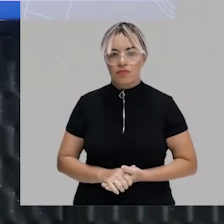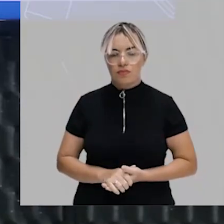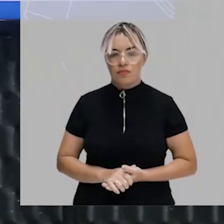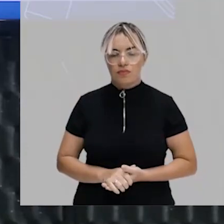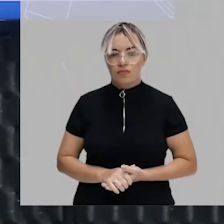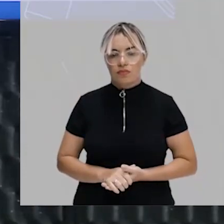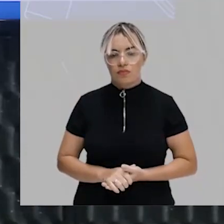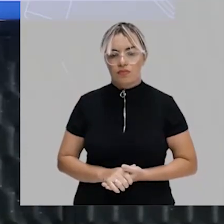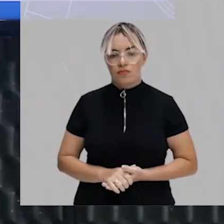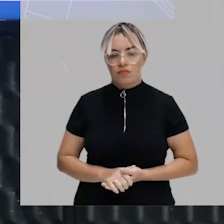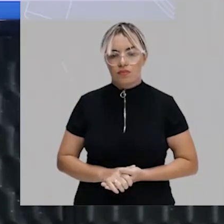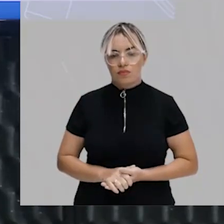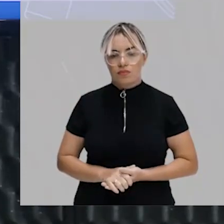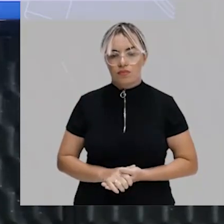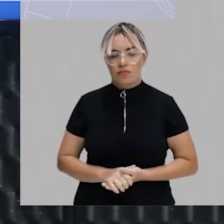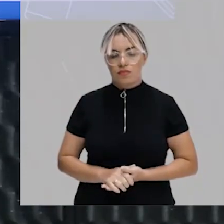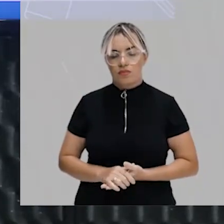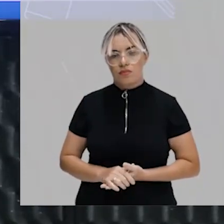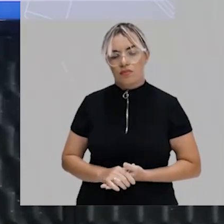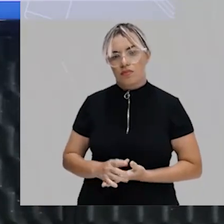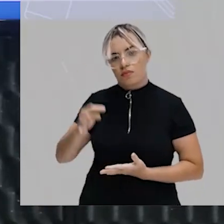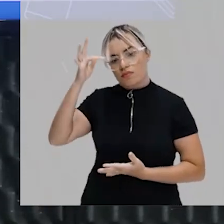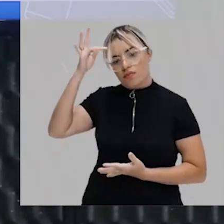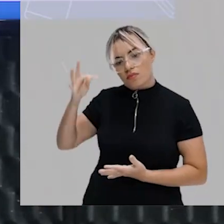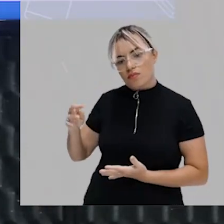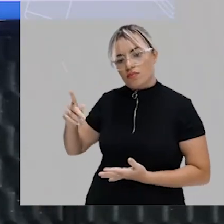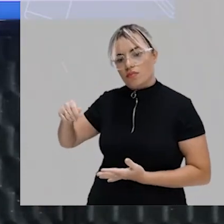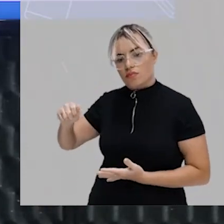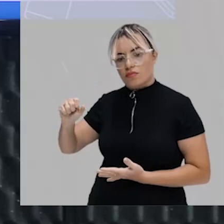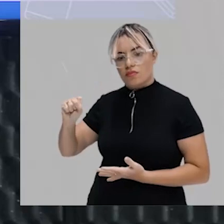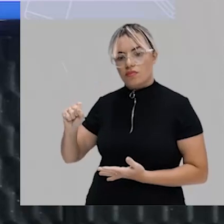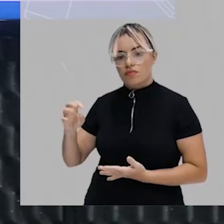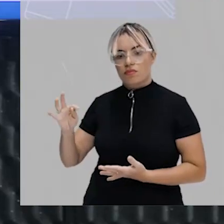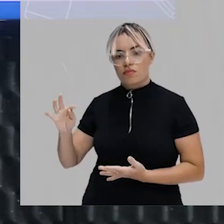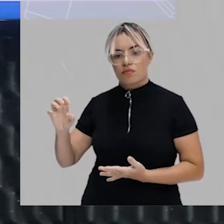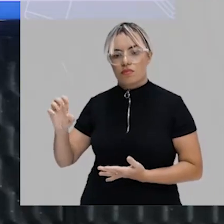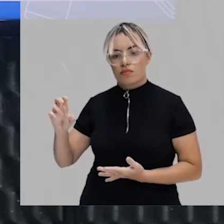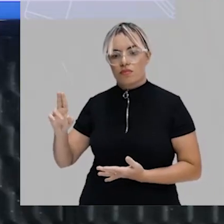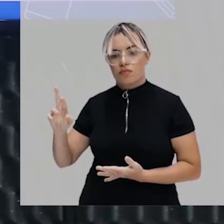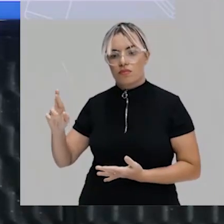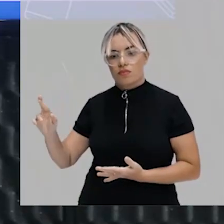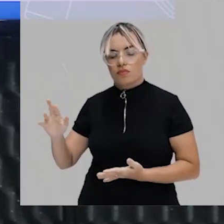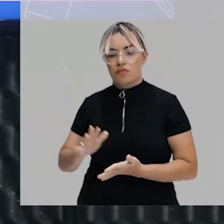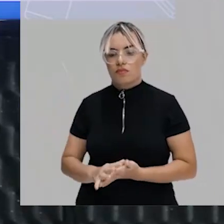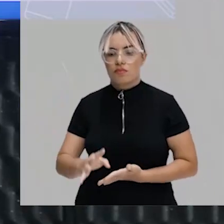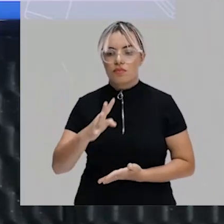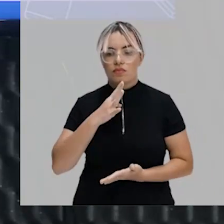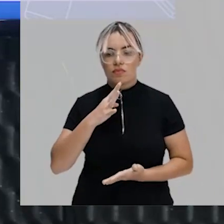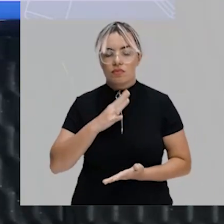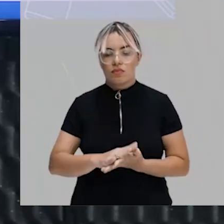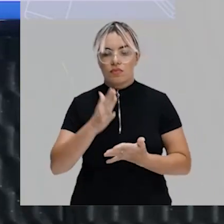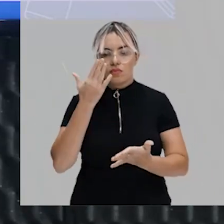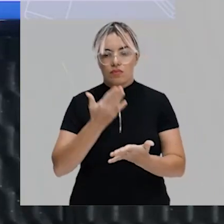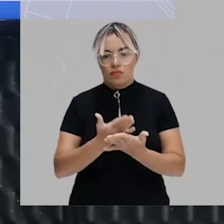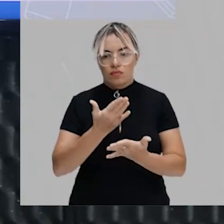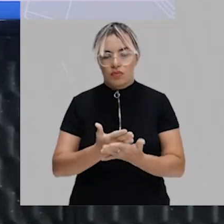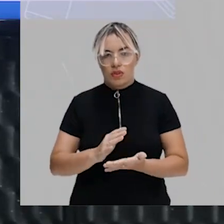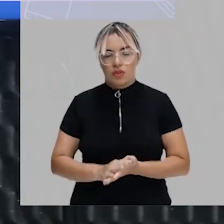bom? Vamos lá. Louis Pastel é conhecido pelo seu trabalho contra a teoria